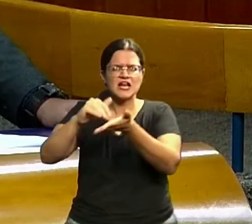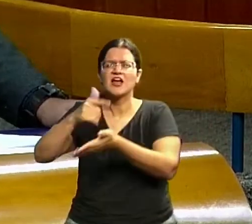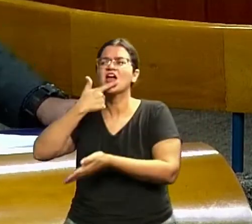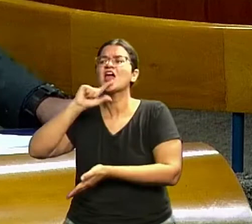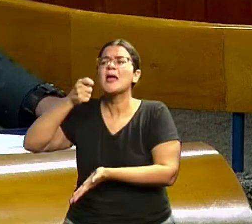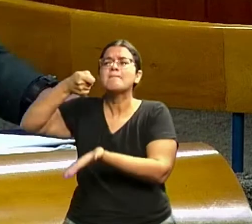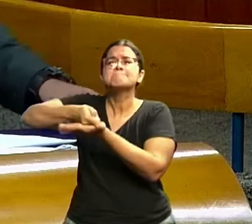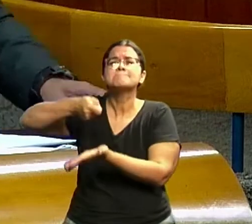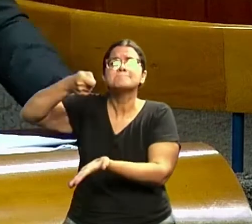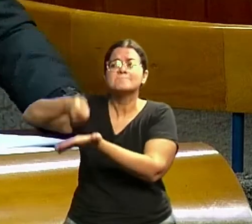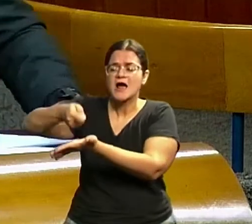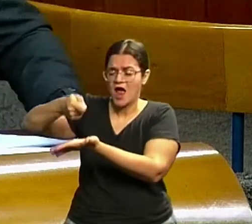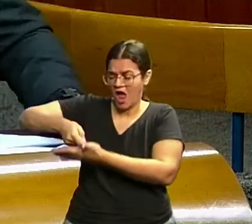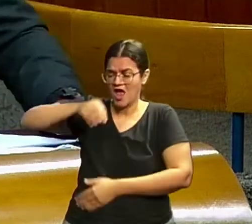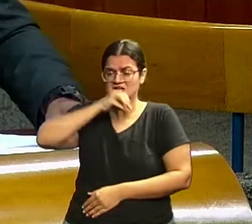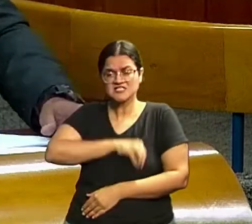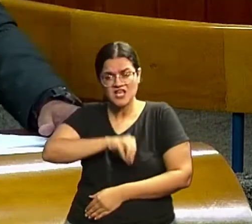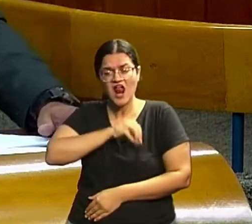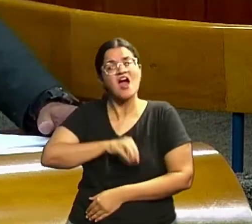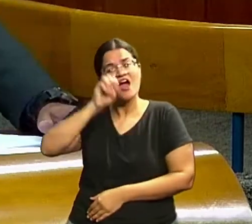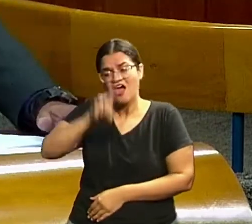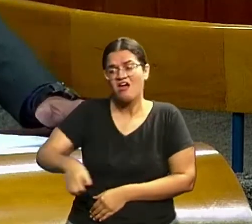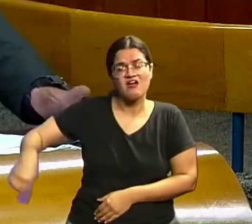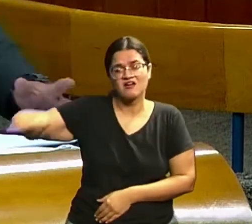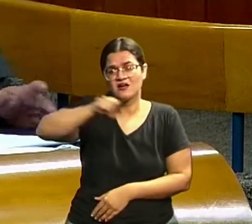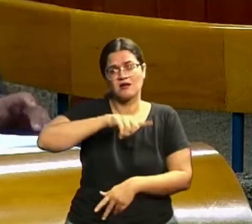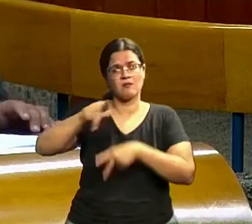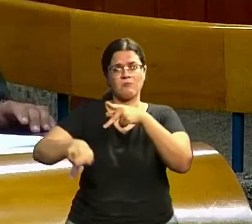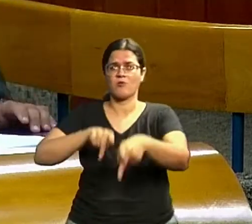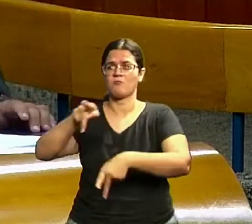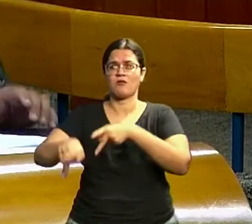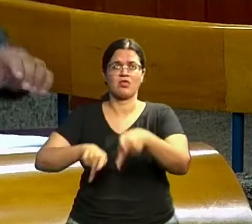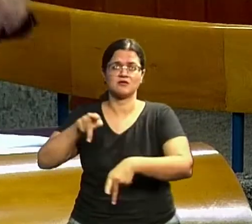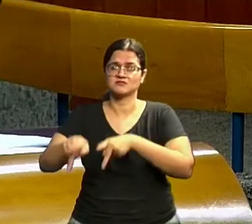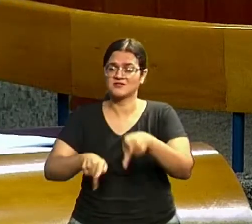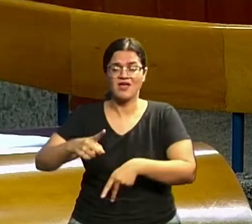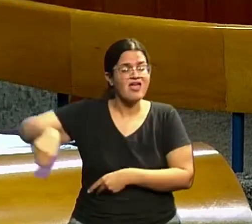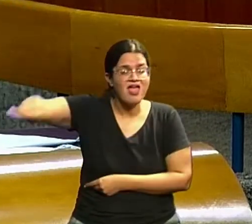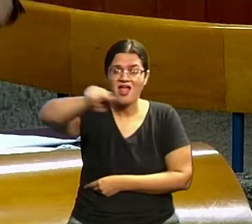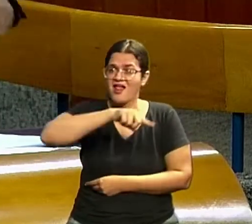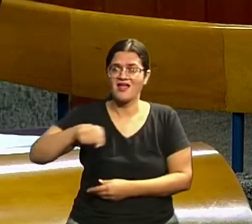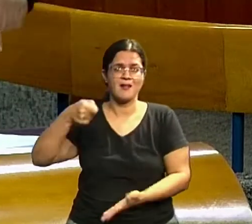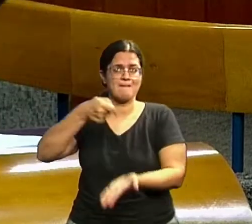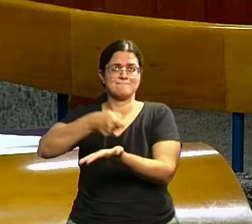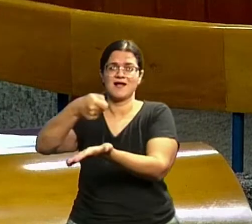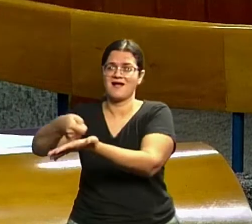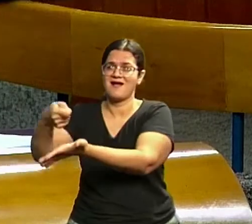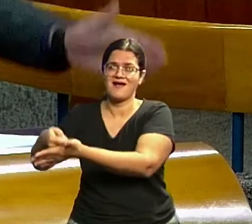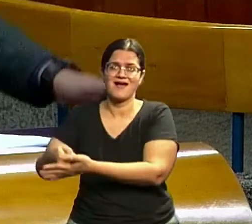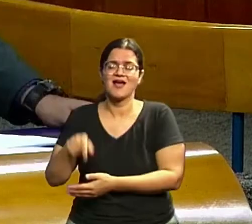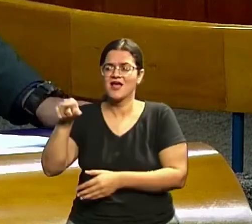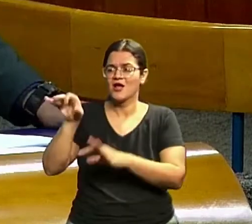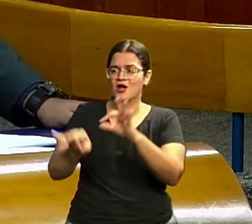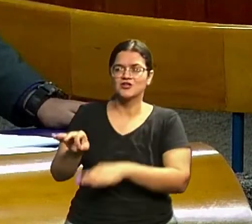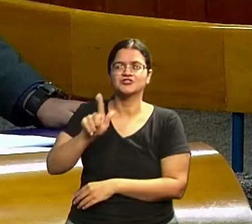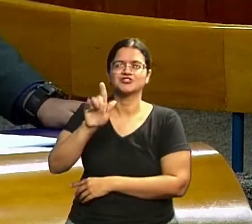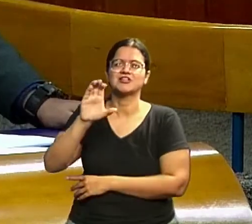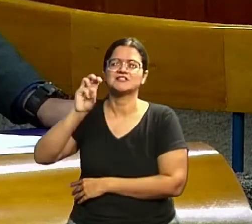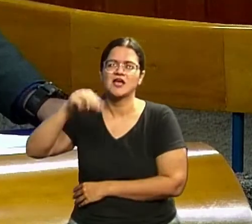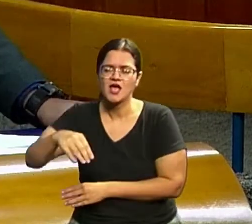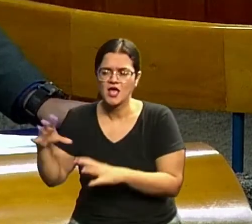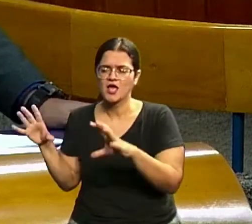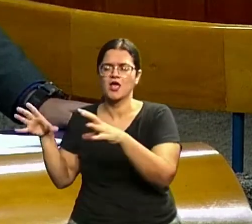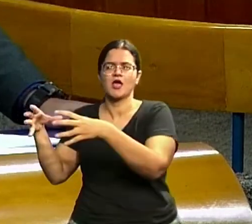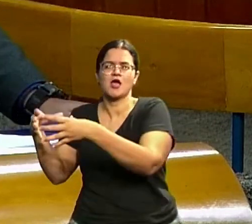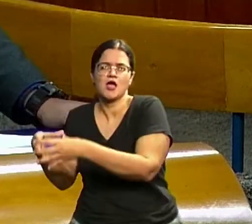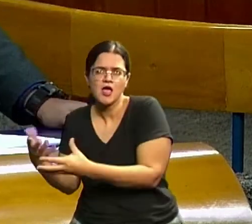salário dos vereadores dessa cidade de Goiânia, é a população goianiense. São eles que mantêm a estrutura da Guarda Civil Metropolitana,